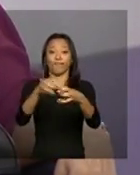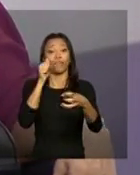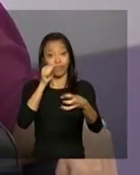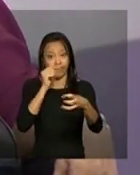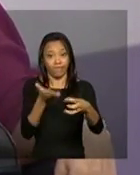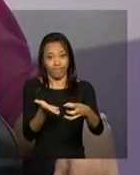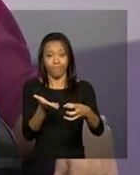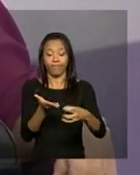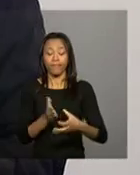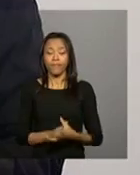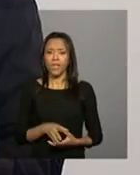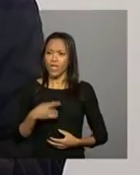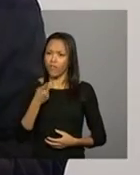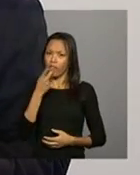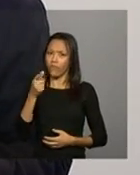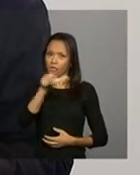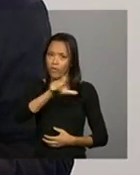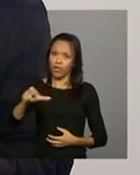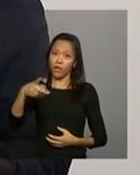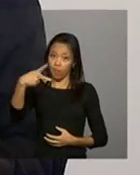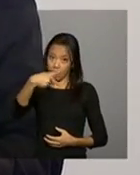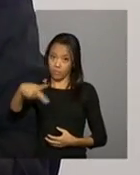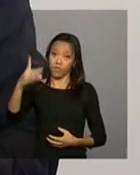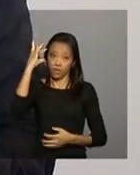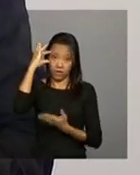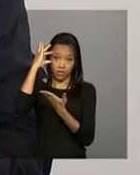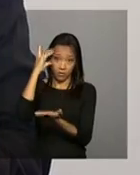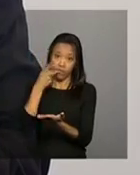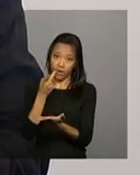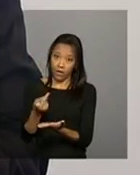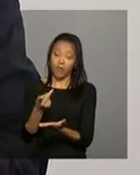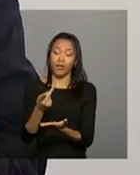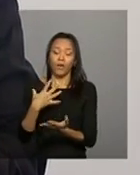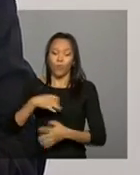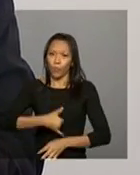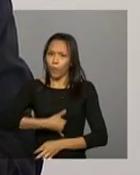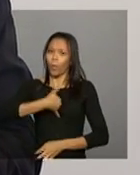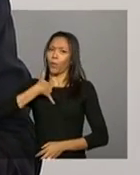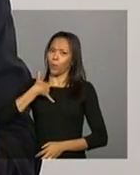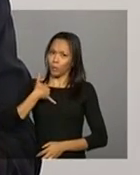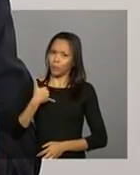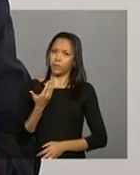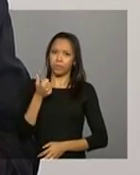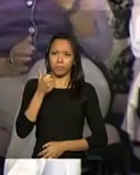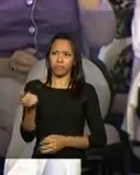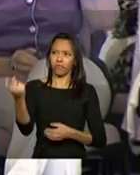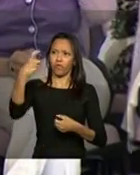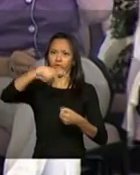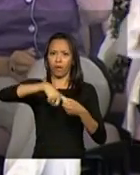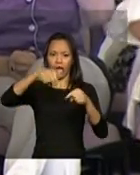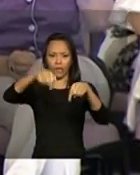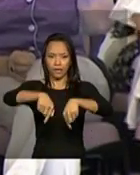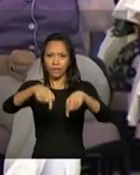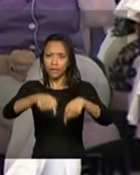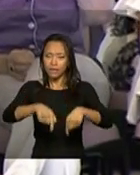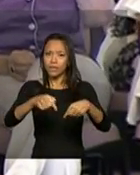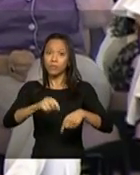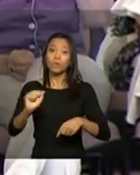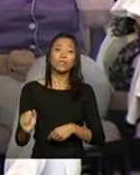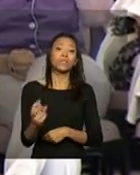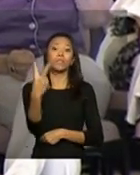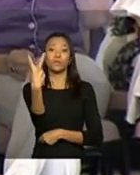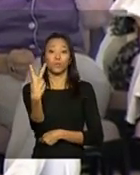Dizer, presidenta Dilma, que é um orgulho recebê-la aqui no seu segundo mandato em Campo Grande, Mato Grosso do Sul, que é um